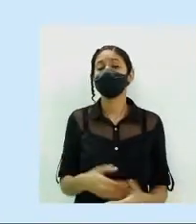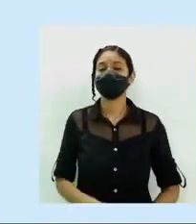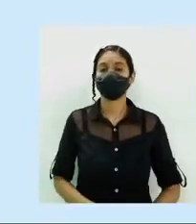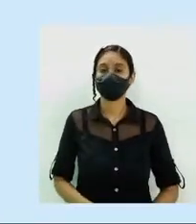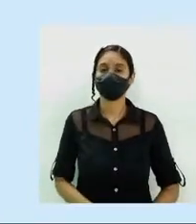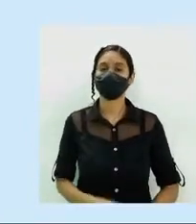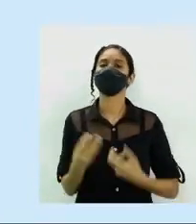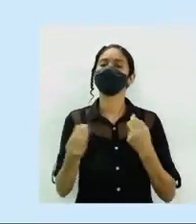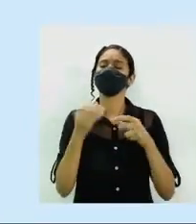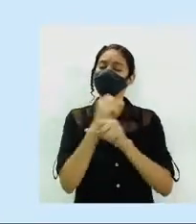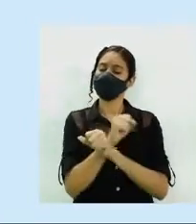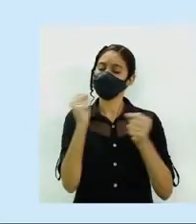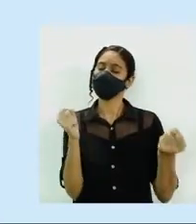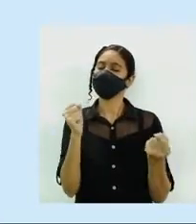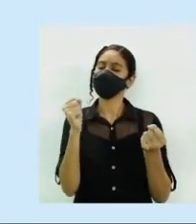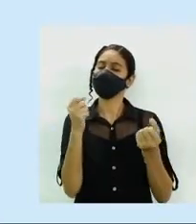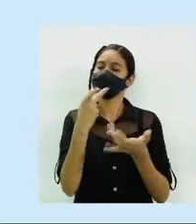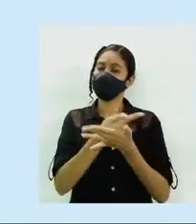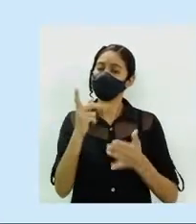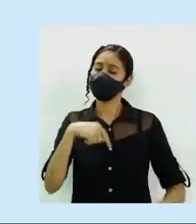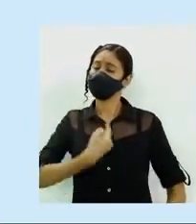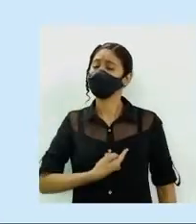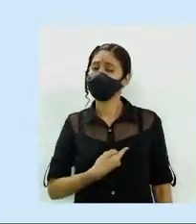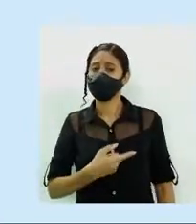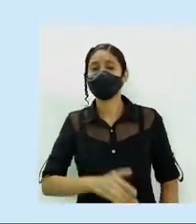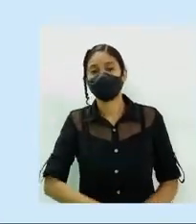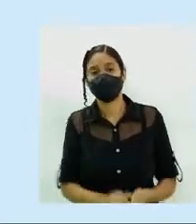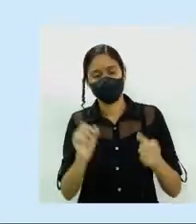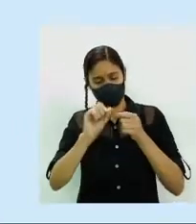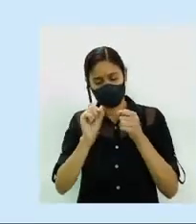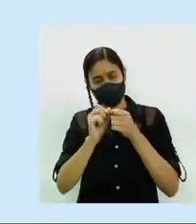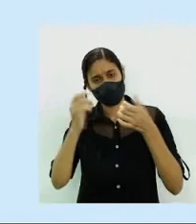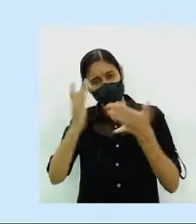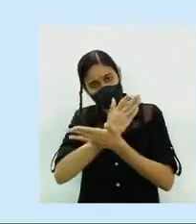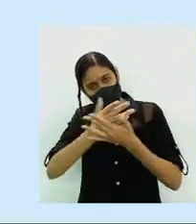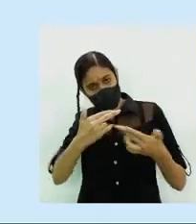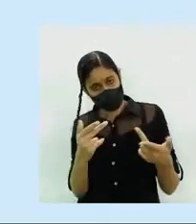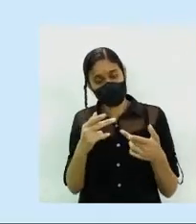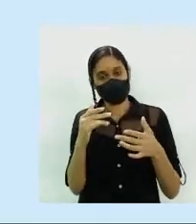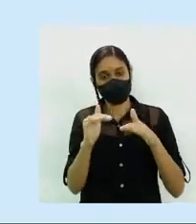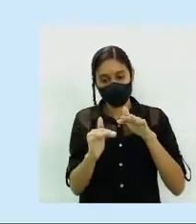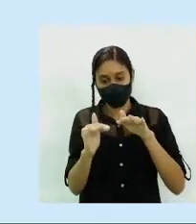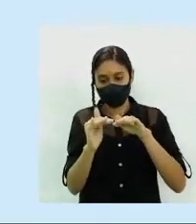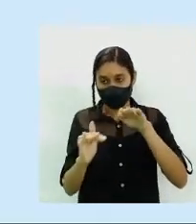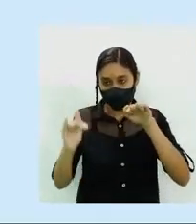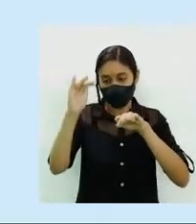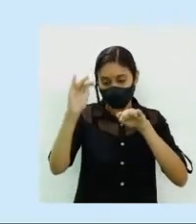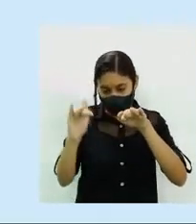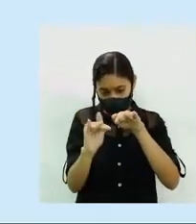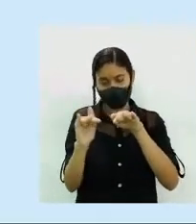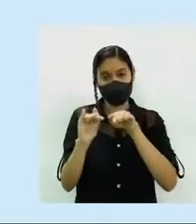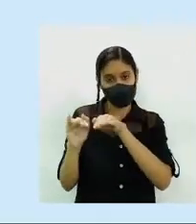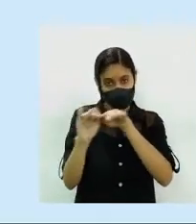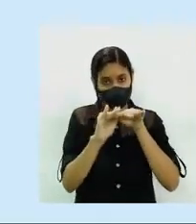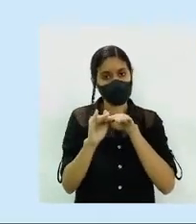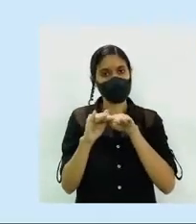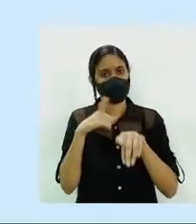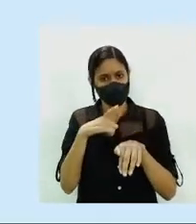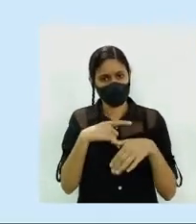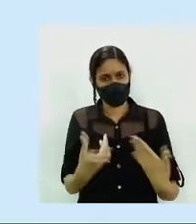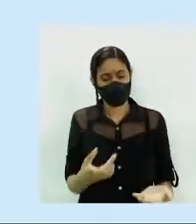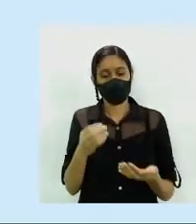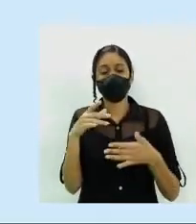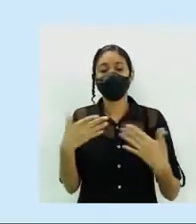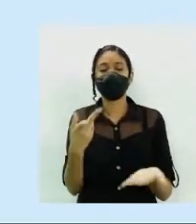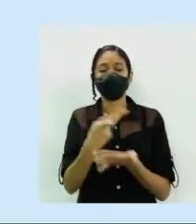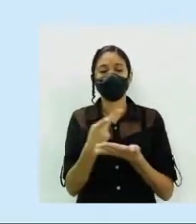Como essa libertação foi imposta para a gente? Foi feita alguma reparação social para que isso tudo acontecesse? Ou quando